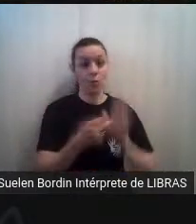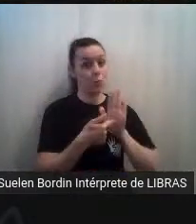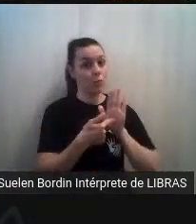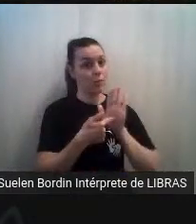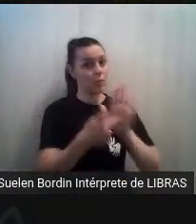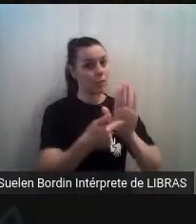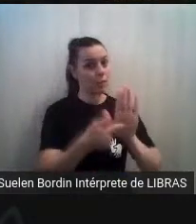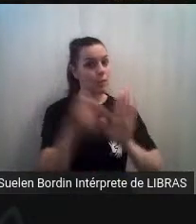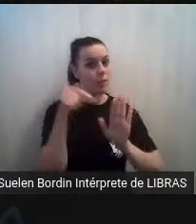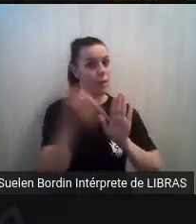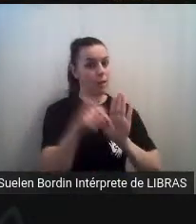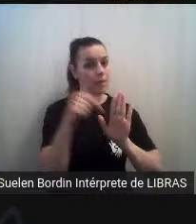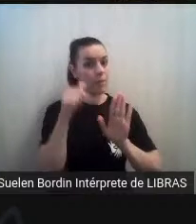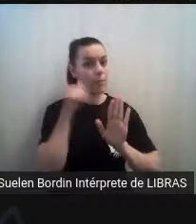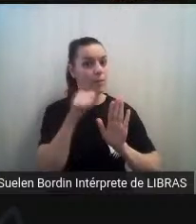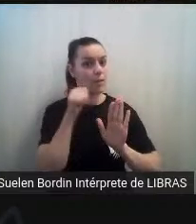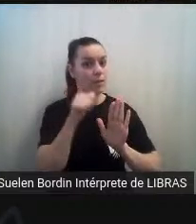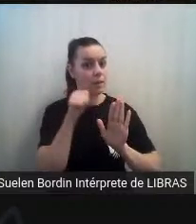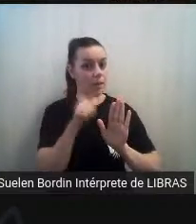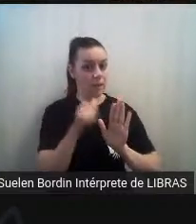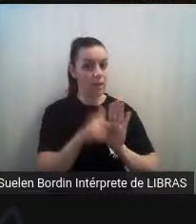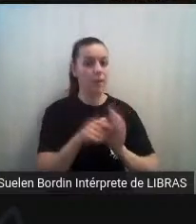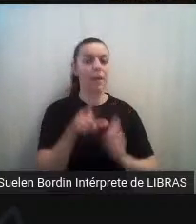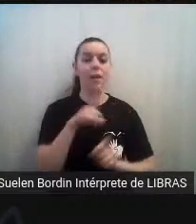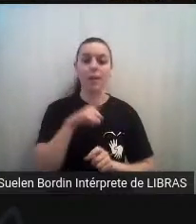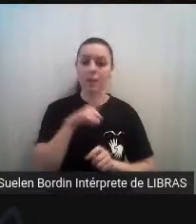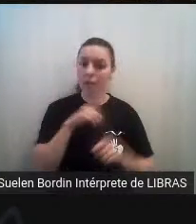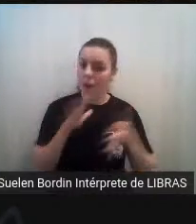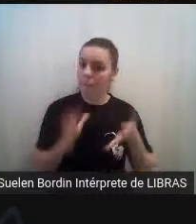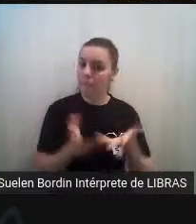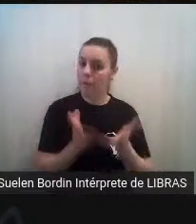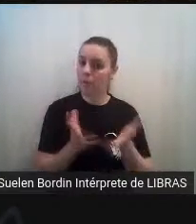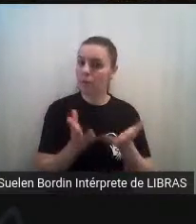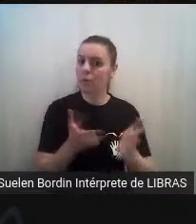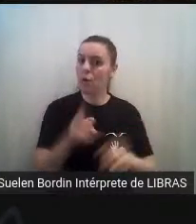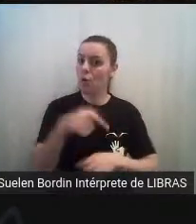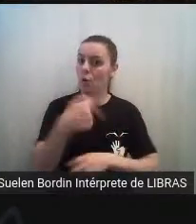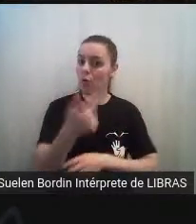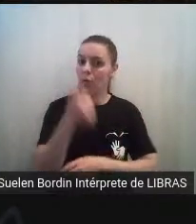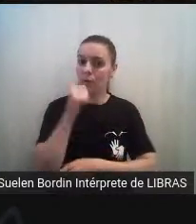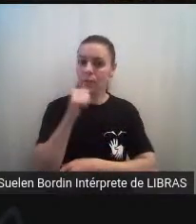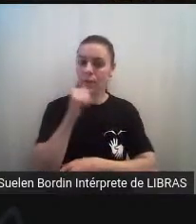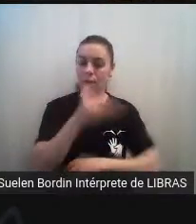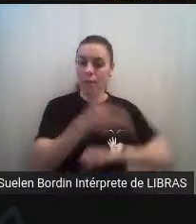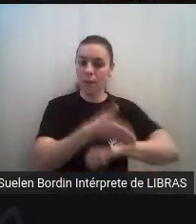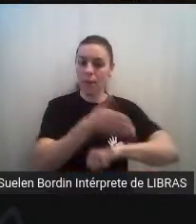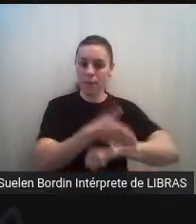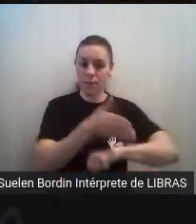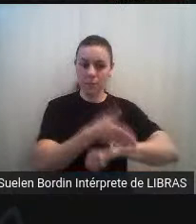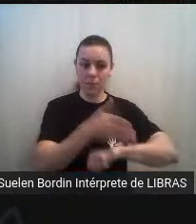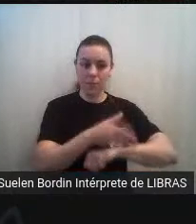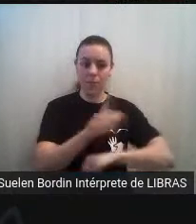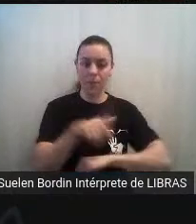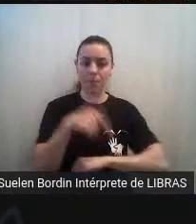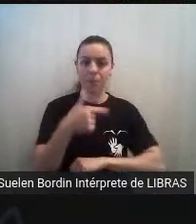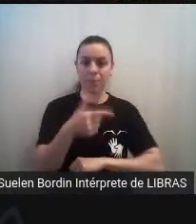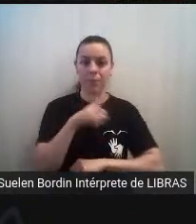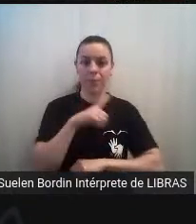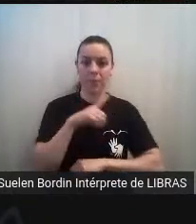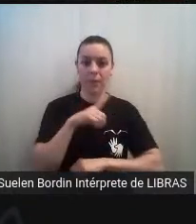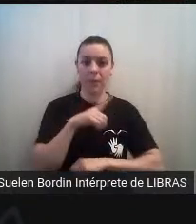mostrando que a gente tem para incentivar outras meninas a participarem. E, claro, a gente está dando dica aí para os rapazes